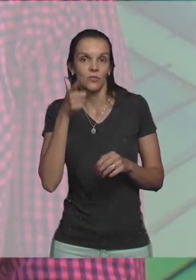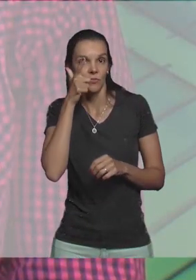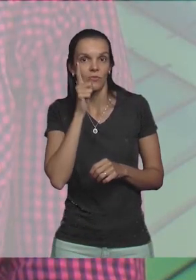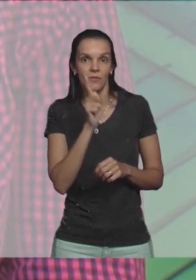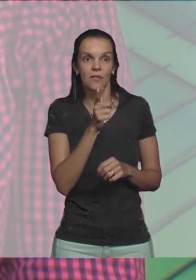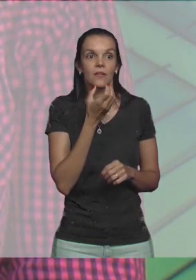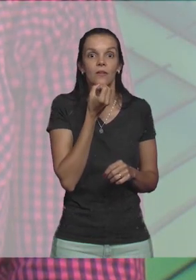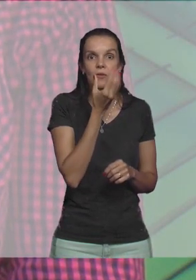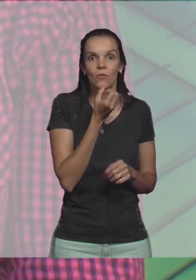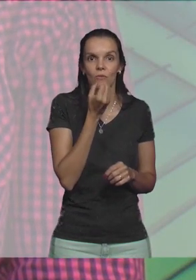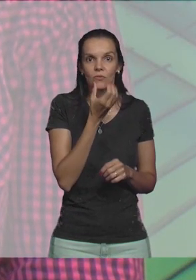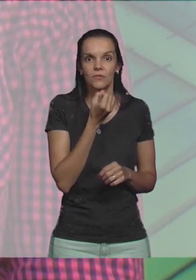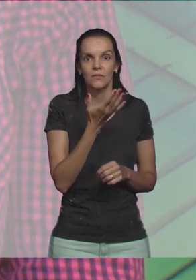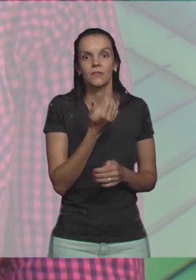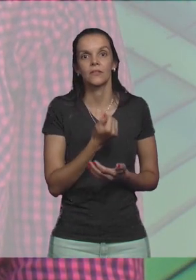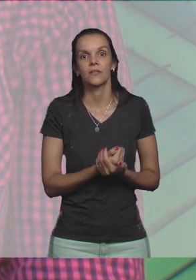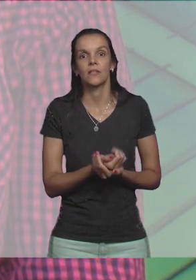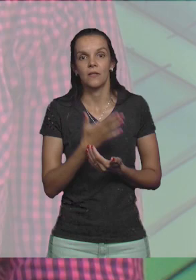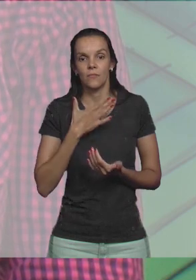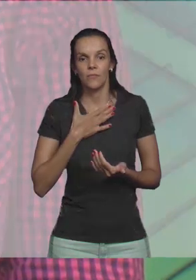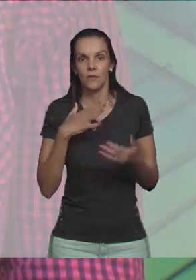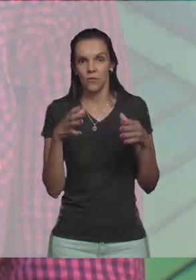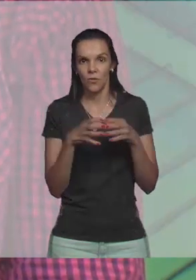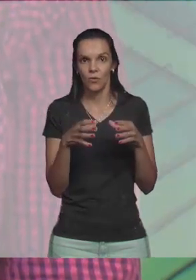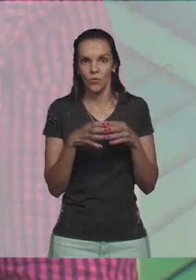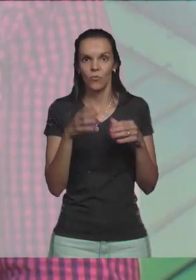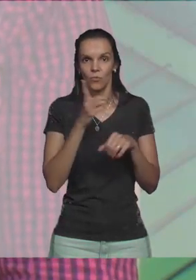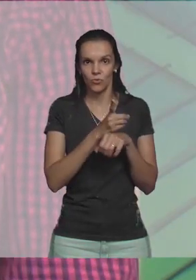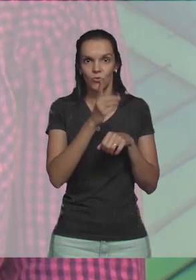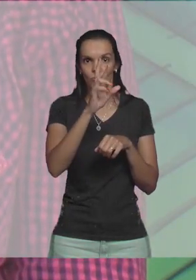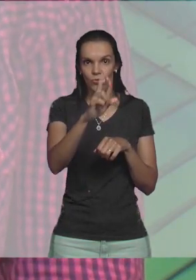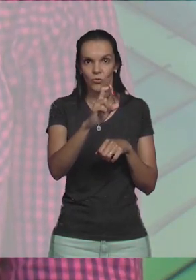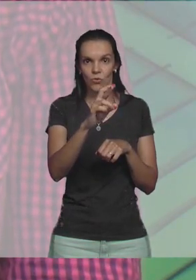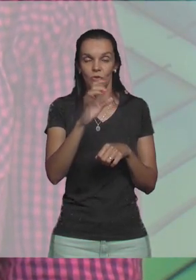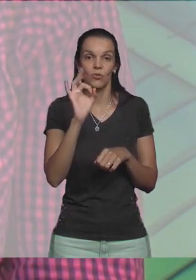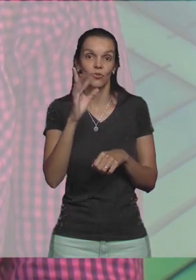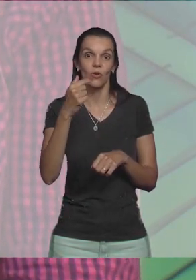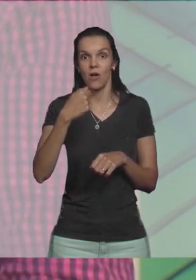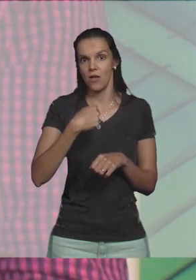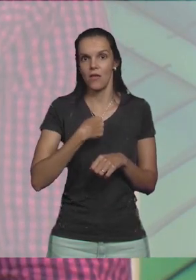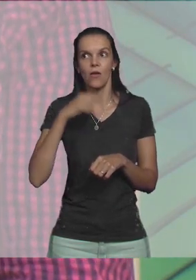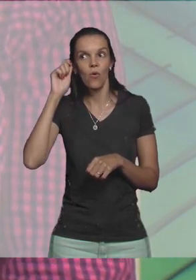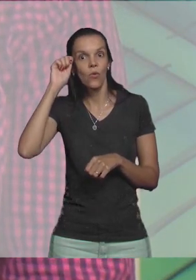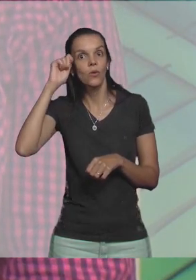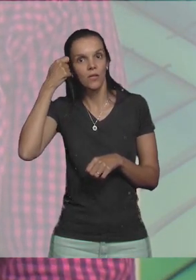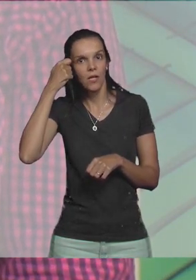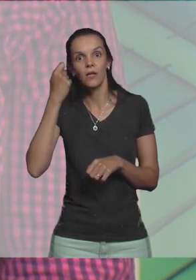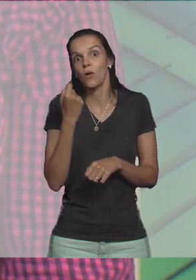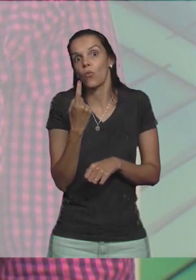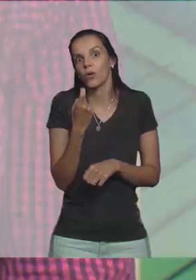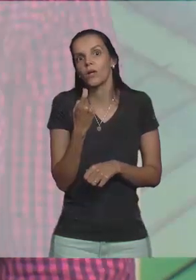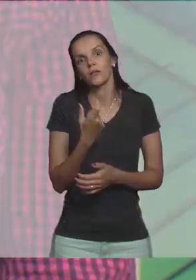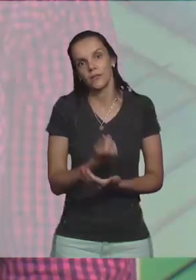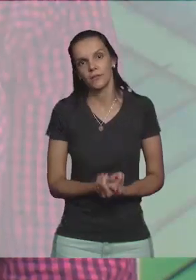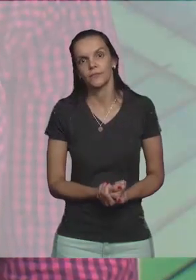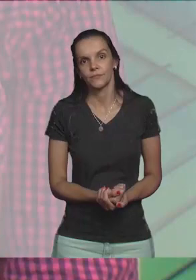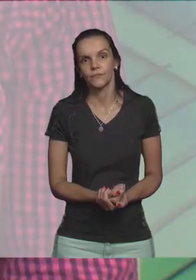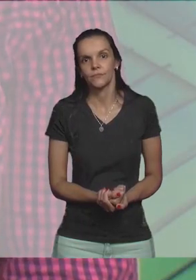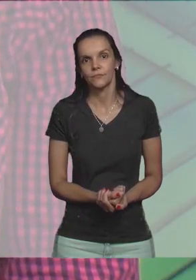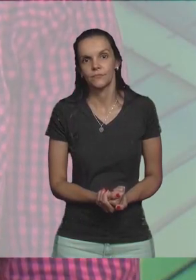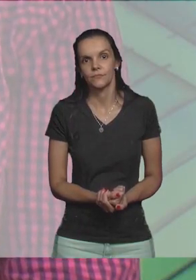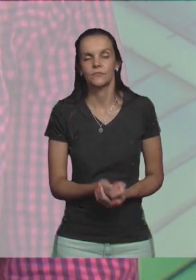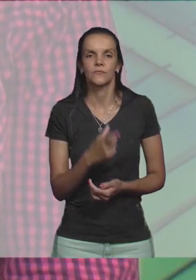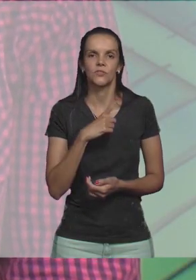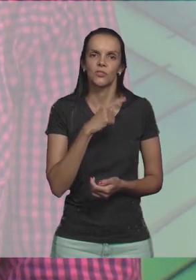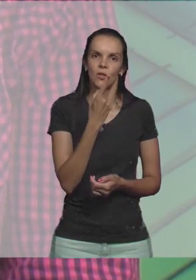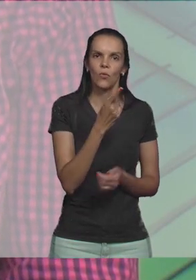contar. A minha turma de doutorado só tem eu, entendeu? Sou a única negra da turma de doutorado, sabe?